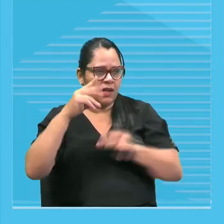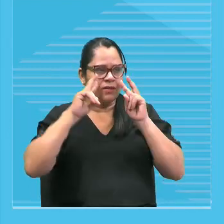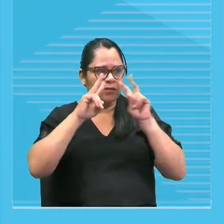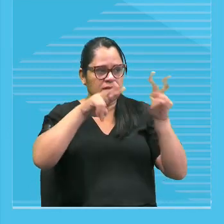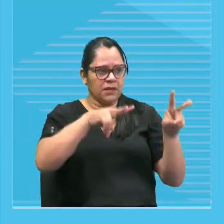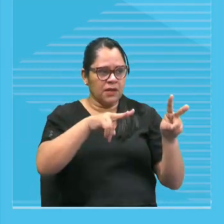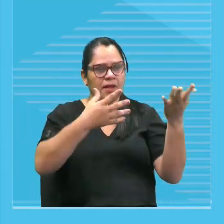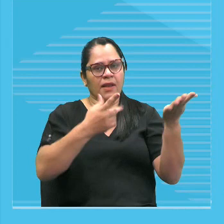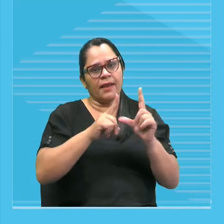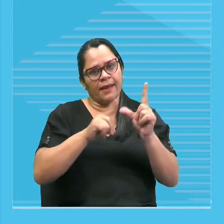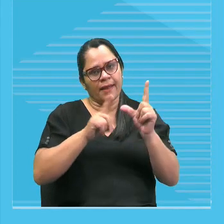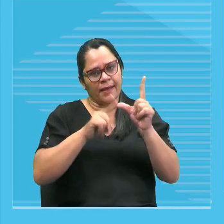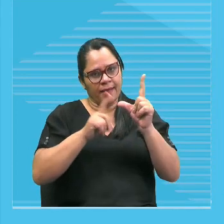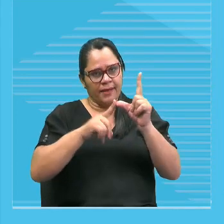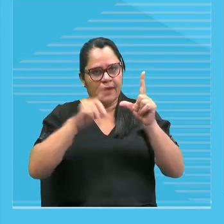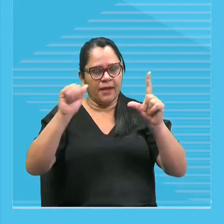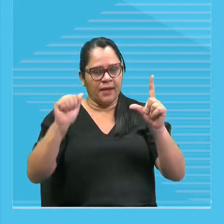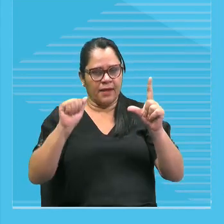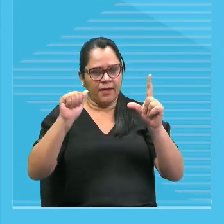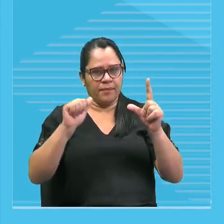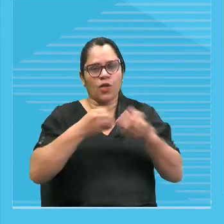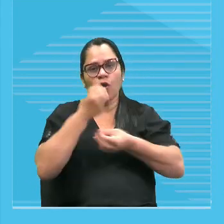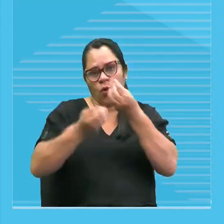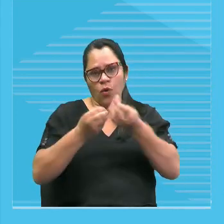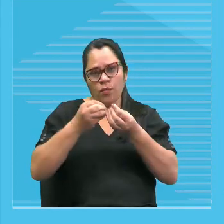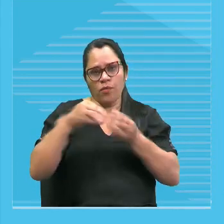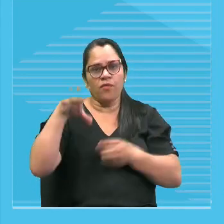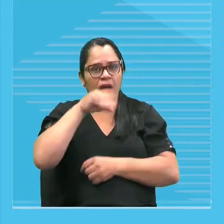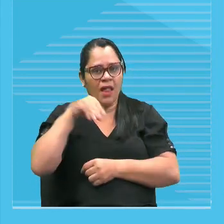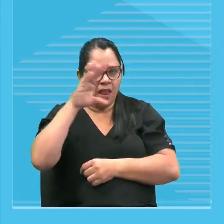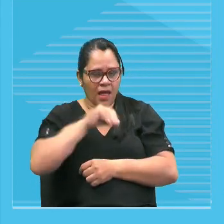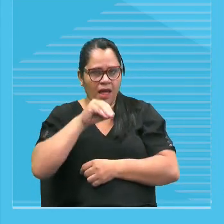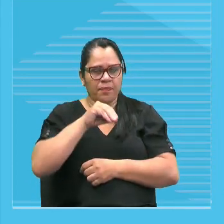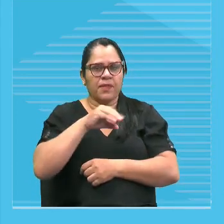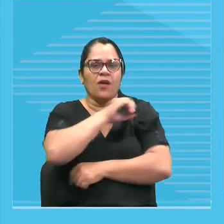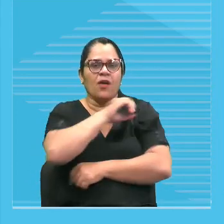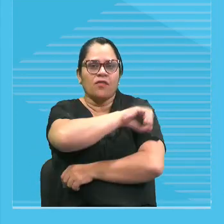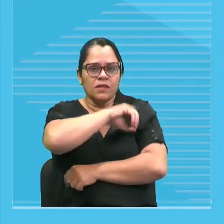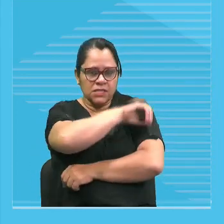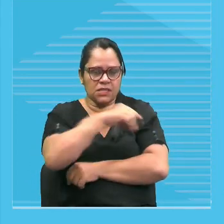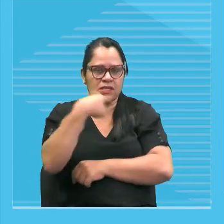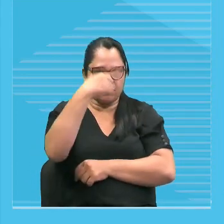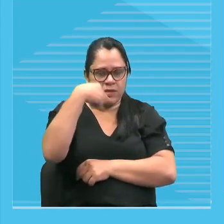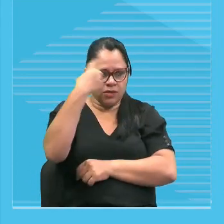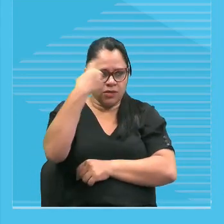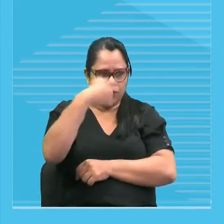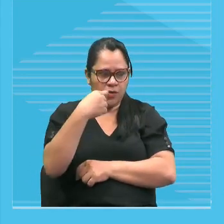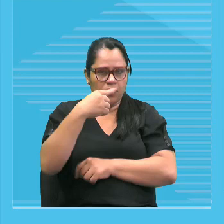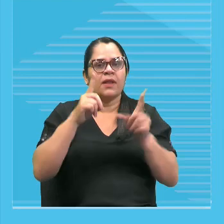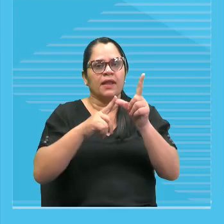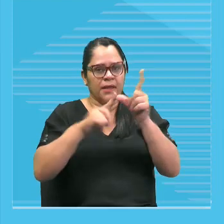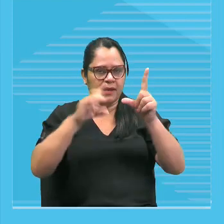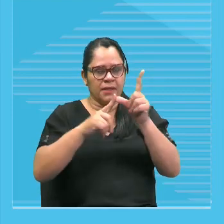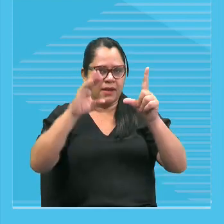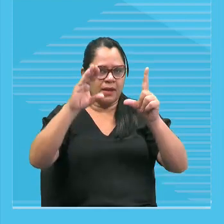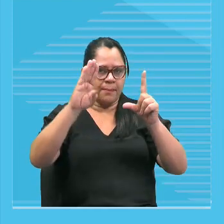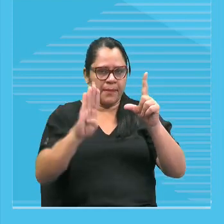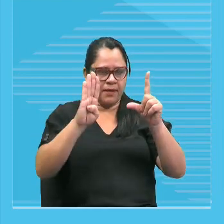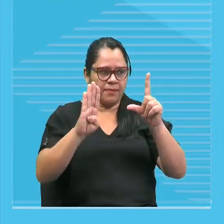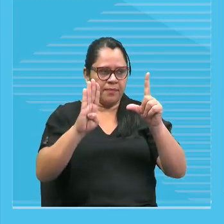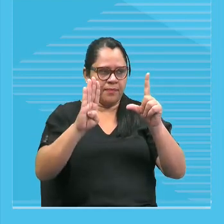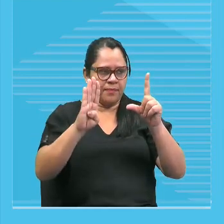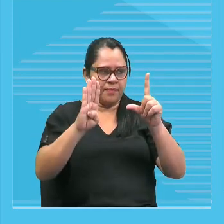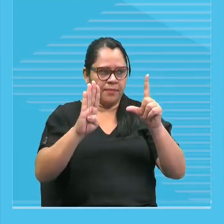e como é que fala oficina em espanhol tá na letra B tá dinheiro eu tenho um exemplo talher